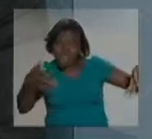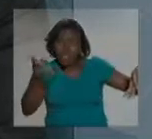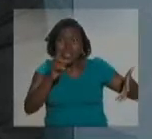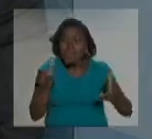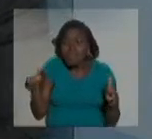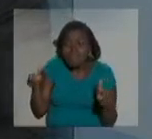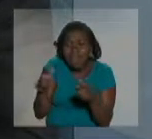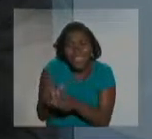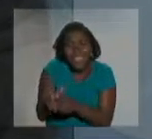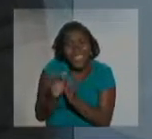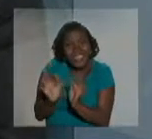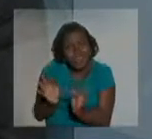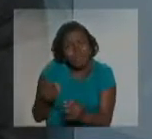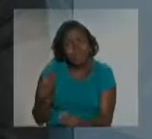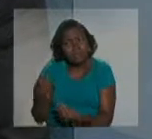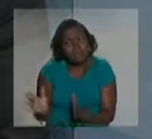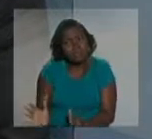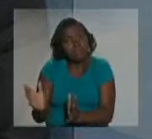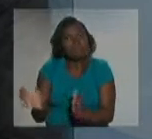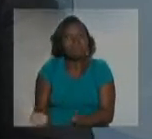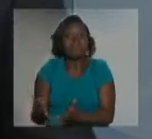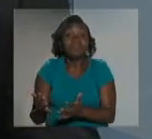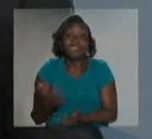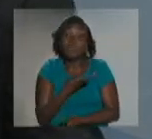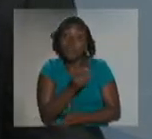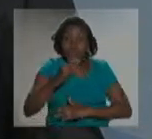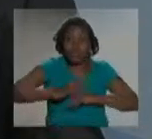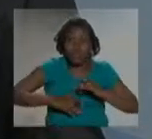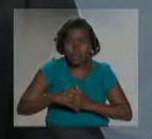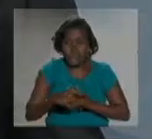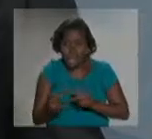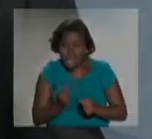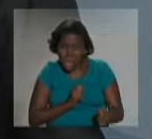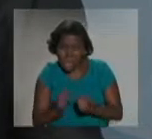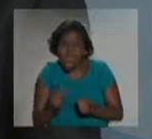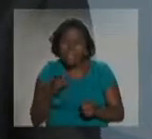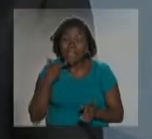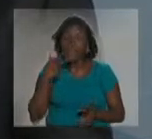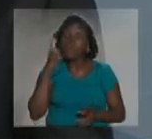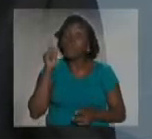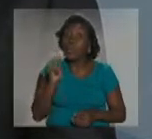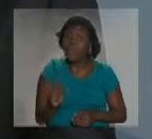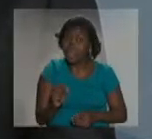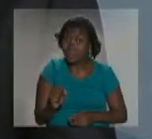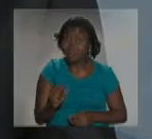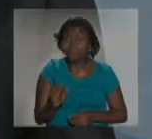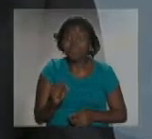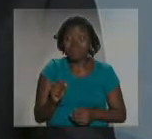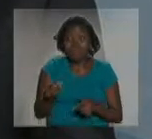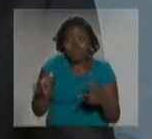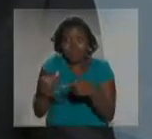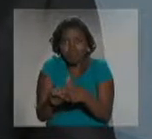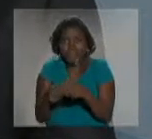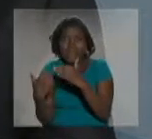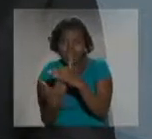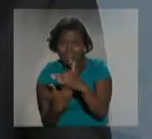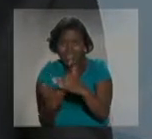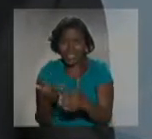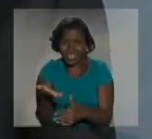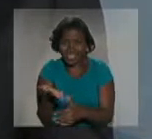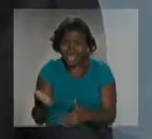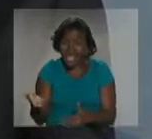microempreendedorismo. E é interessante que muitos economistas têm apontado que dentro desse arranjo produtivo local, as micro e pequenas empresas, no